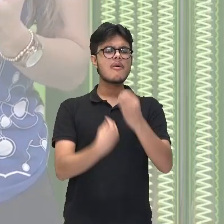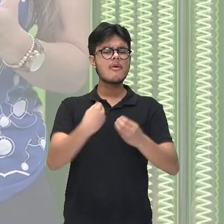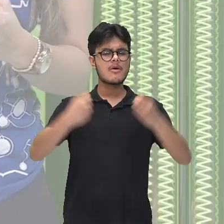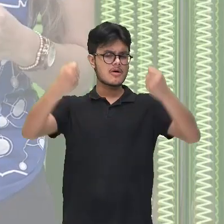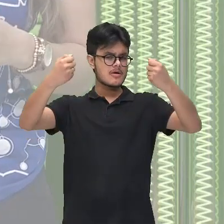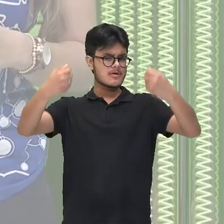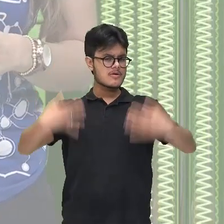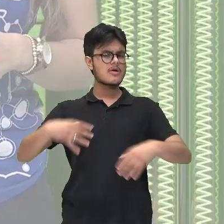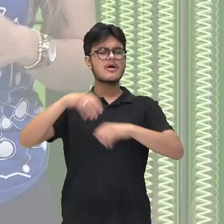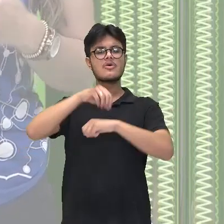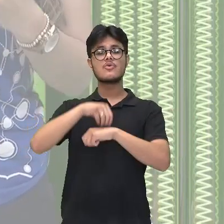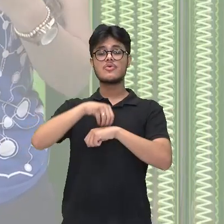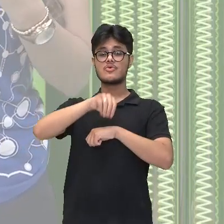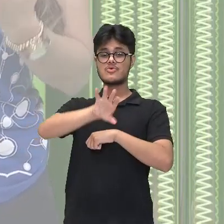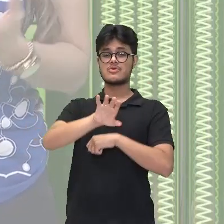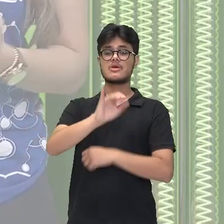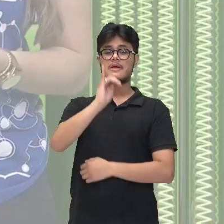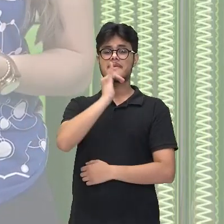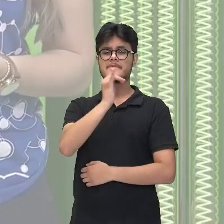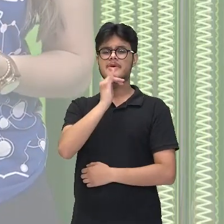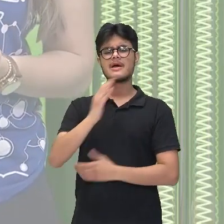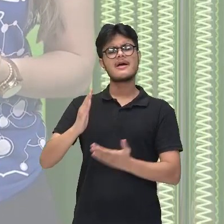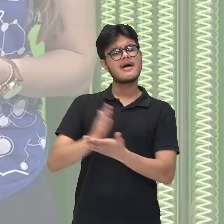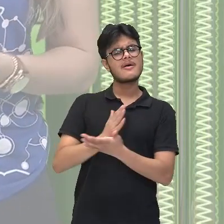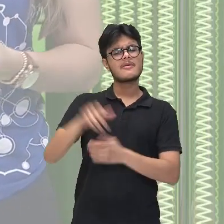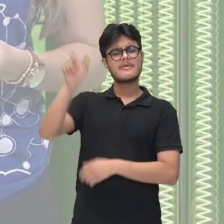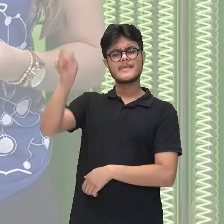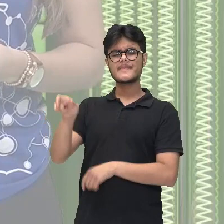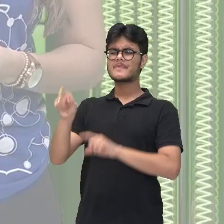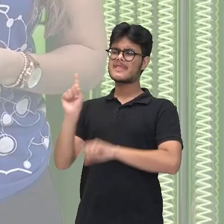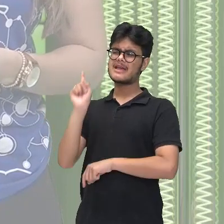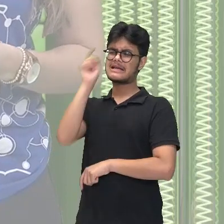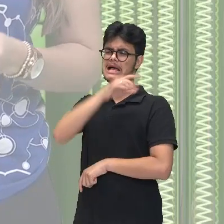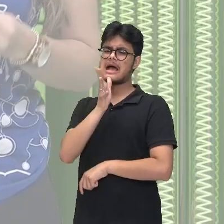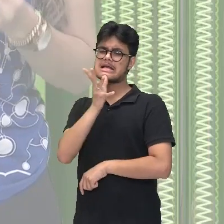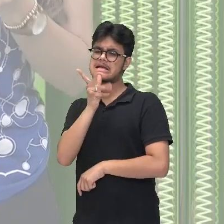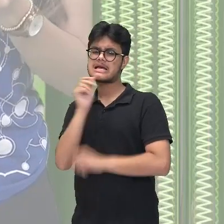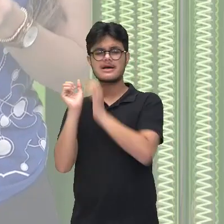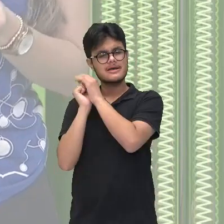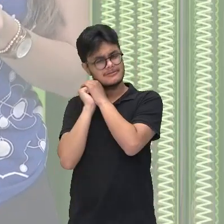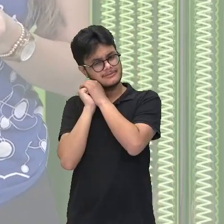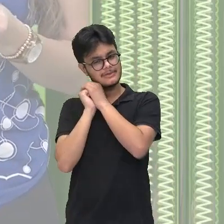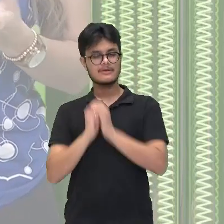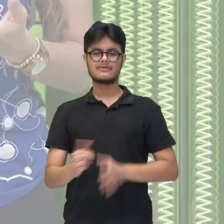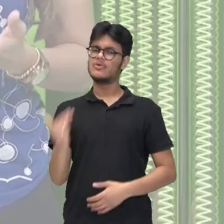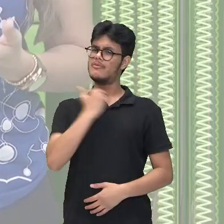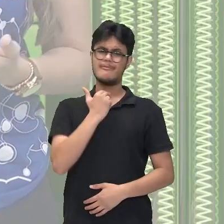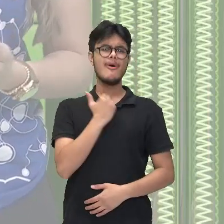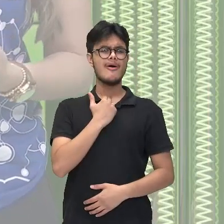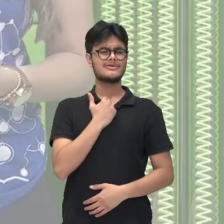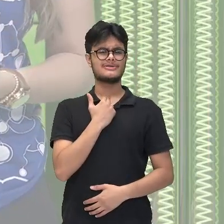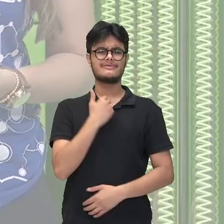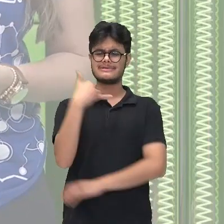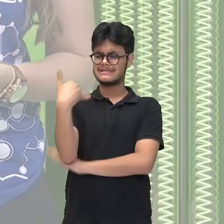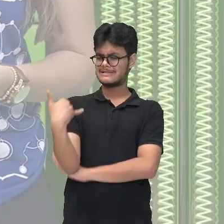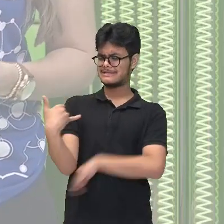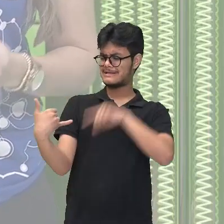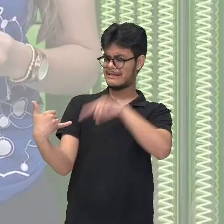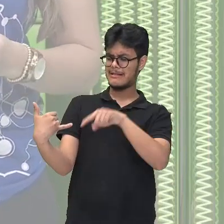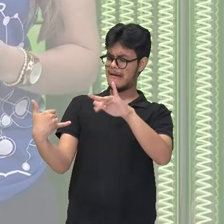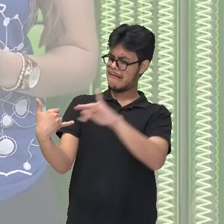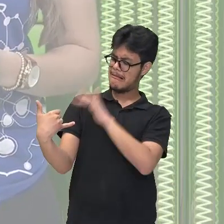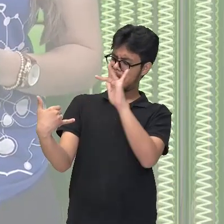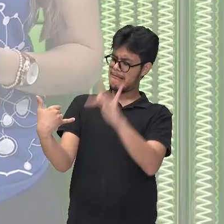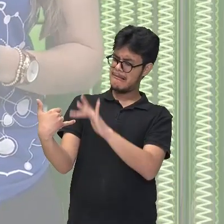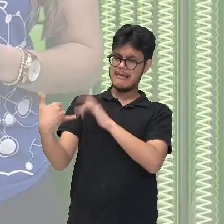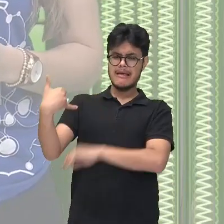de dicas para aquelas pessoas que demoram a dormir? Não ficar na tela, no celular até tarde,